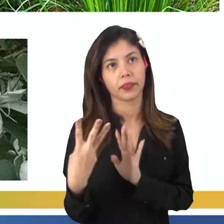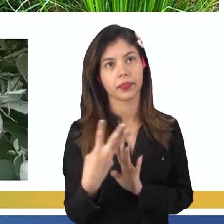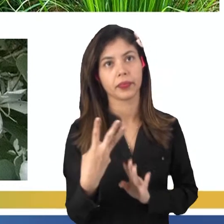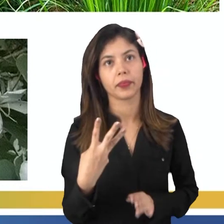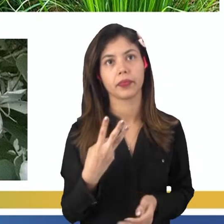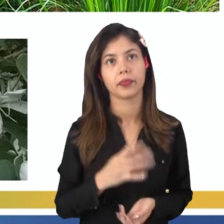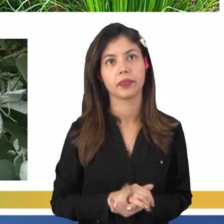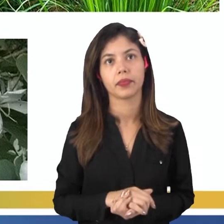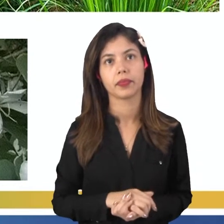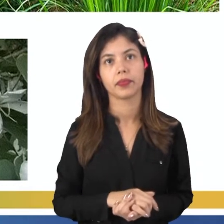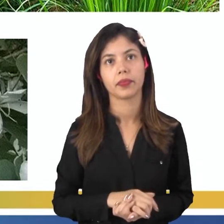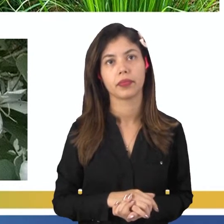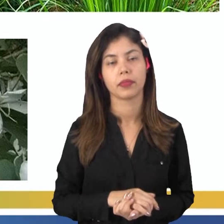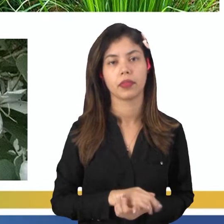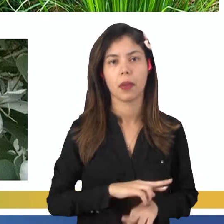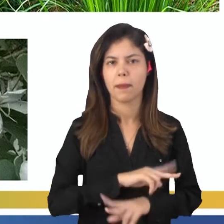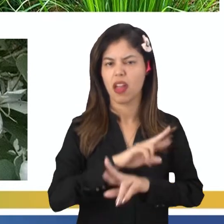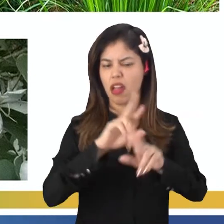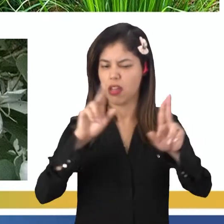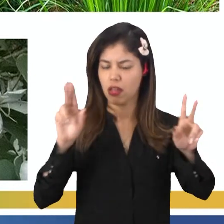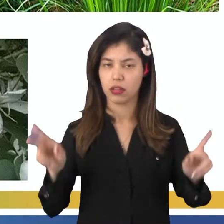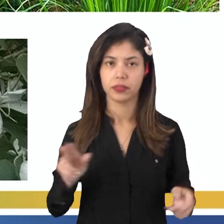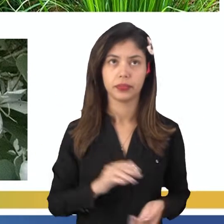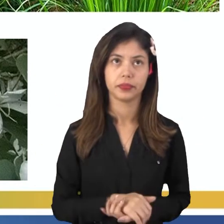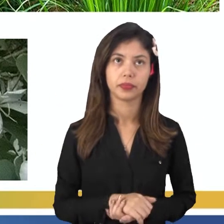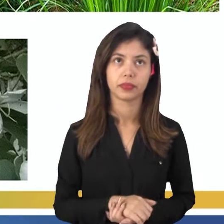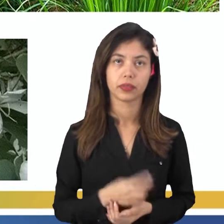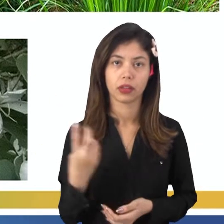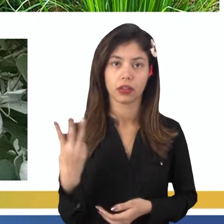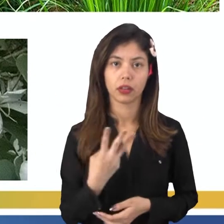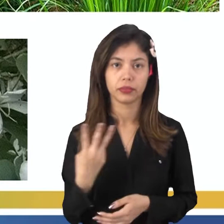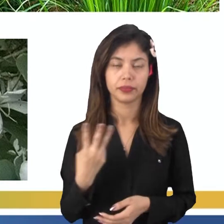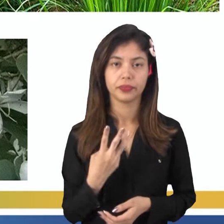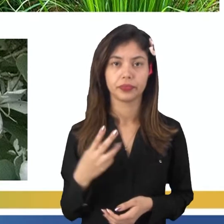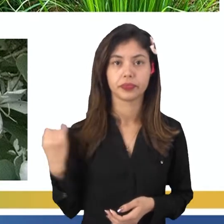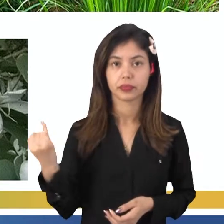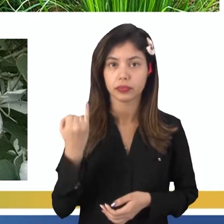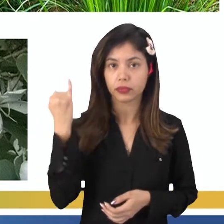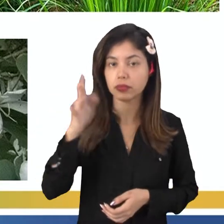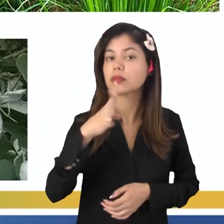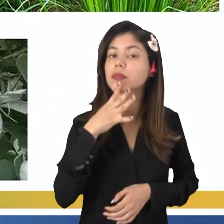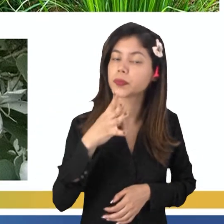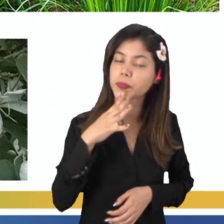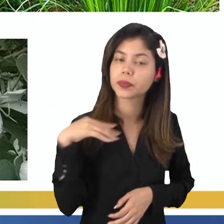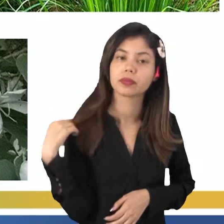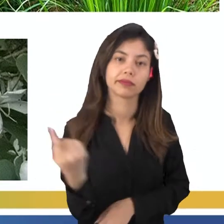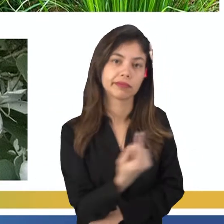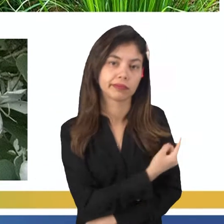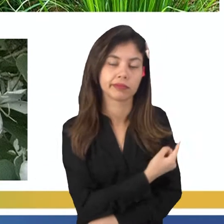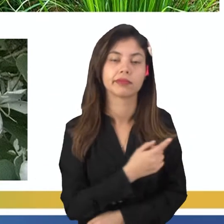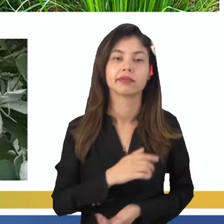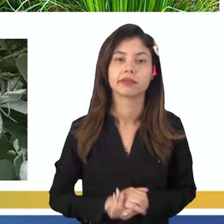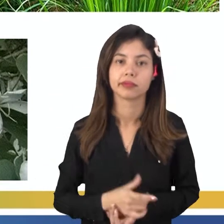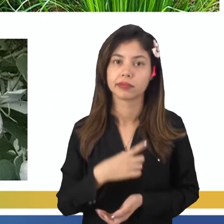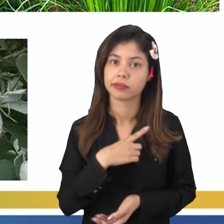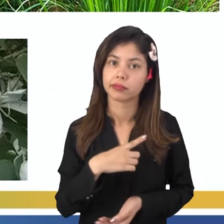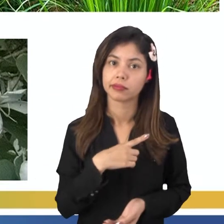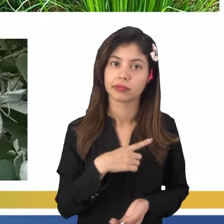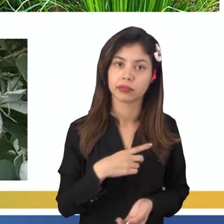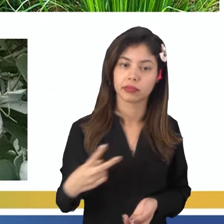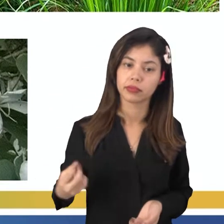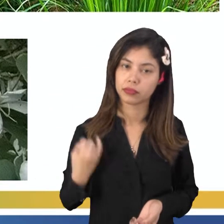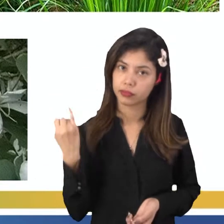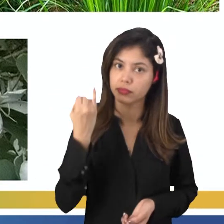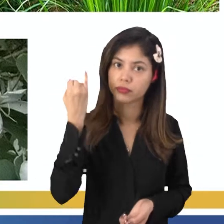três, existem milhares delas, mas eu quero deixar aqui três que são inclusive conhecidas por nós e que têm o